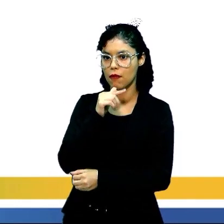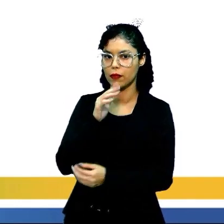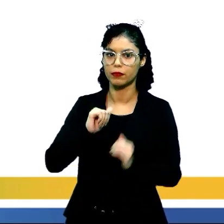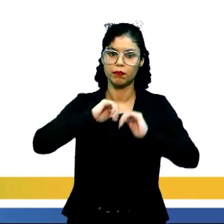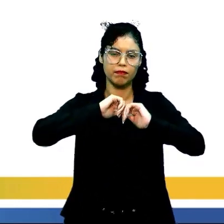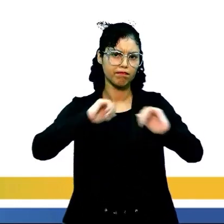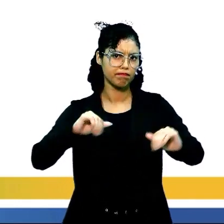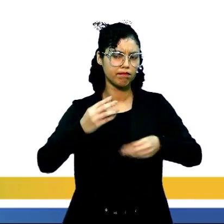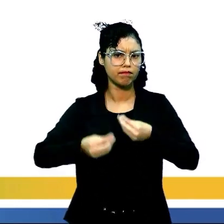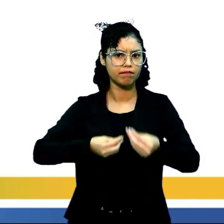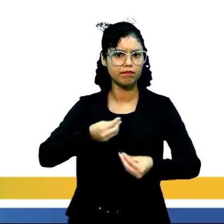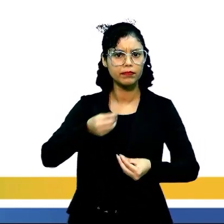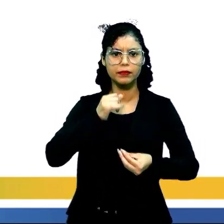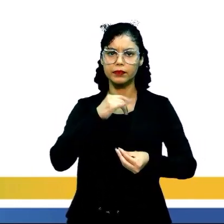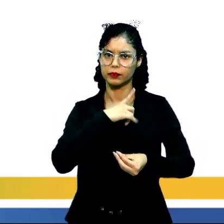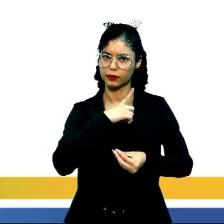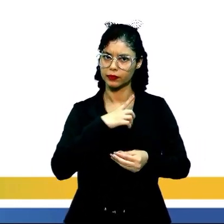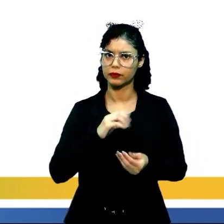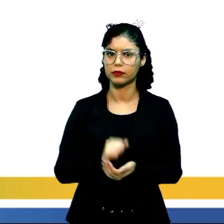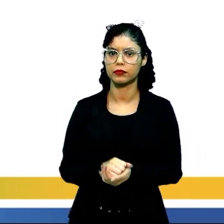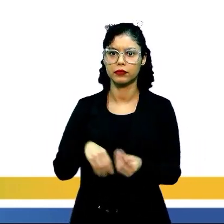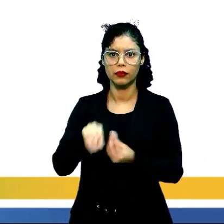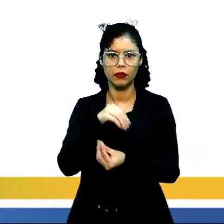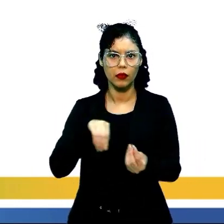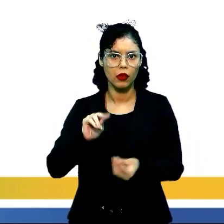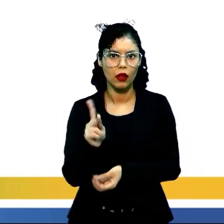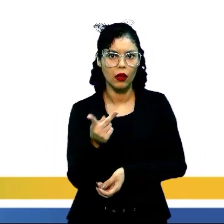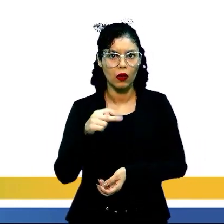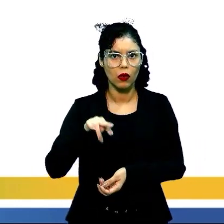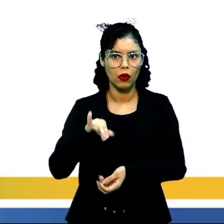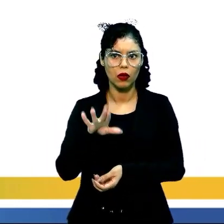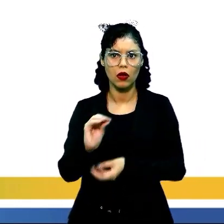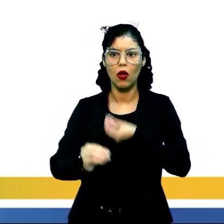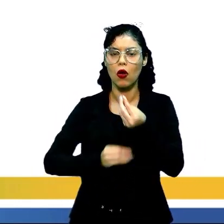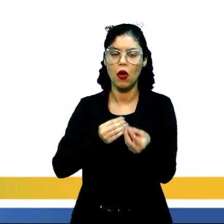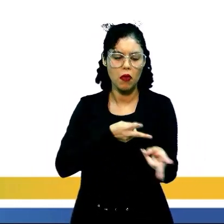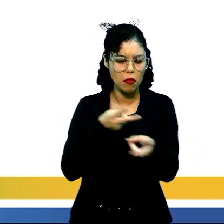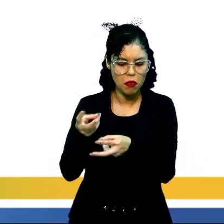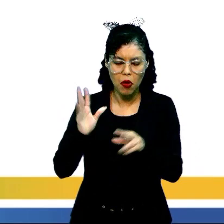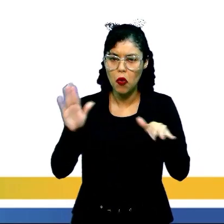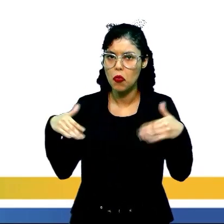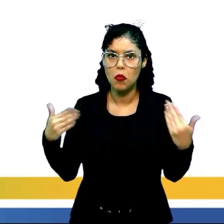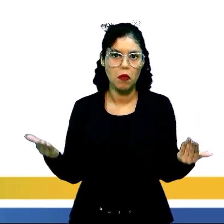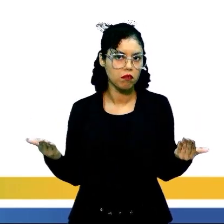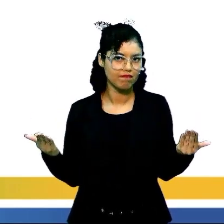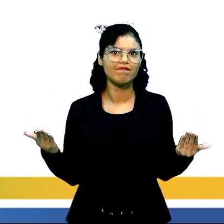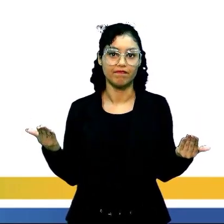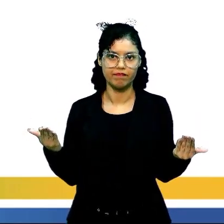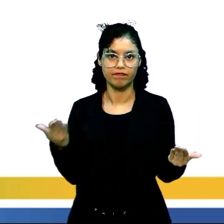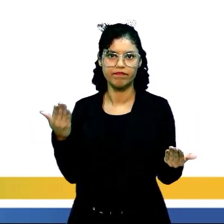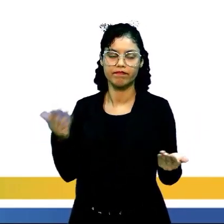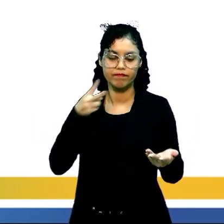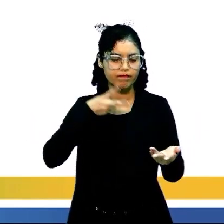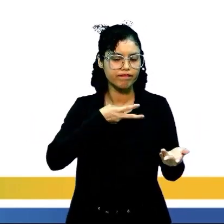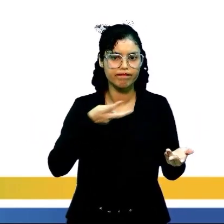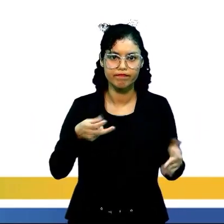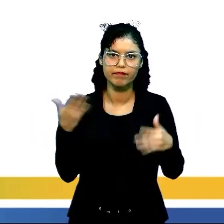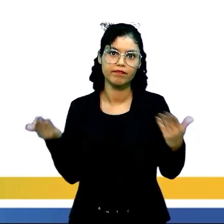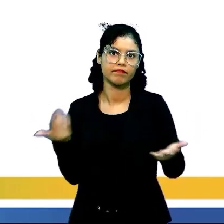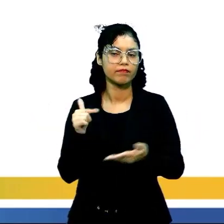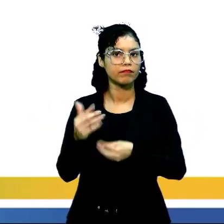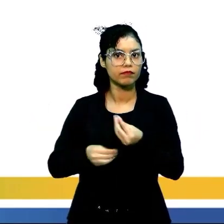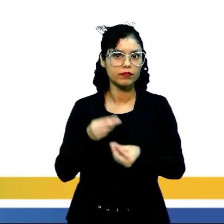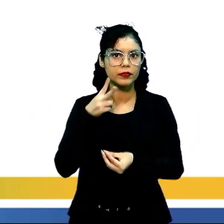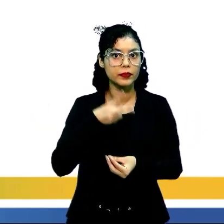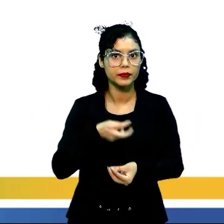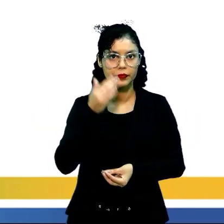separar essa mistura se eu tenho uma mistura homogênea, onde eu não faço a distinção qual é a fase do álcool ou qual é a fase da água? Nesse